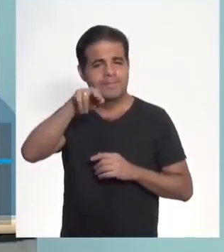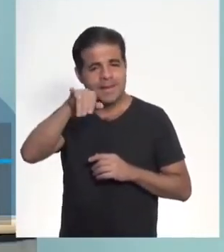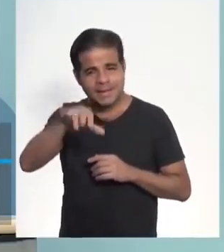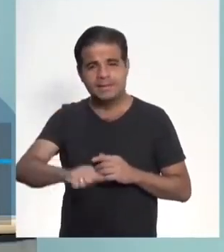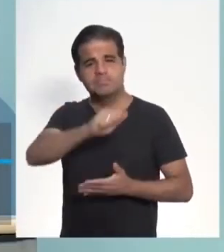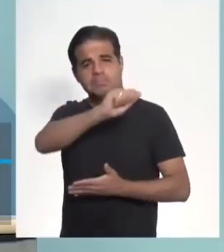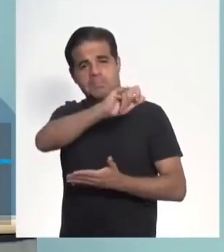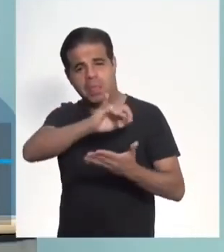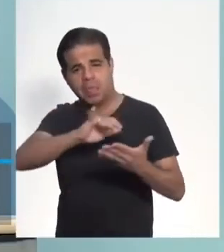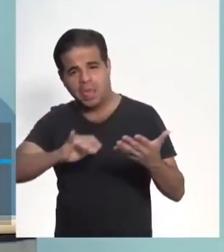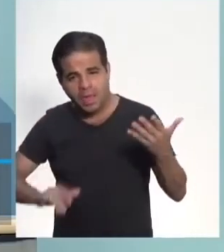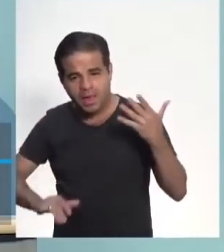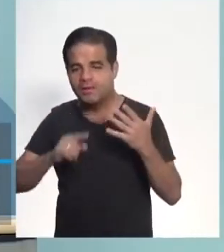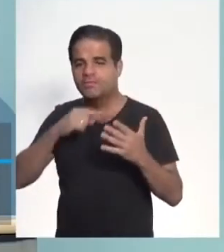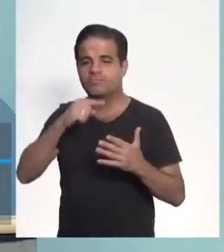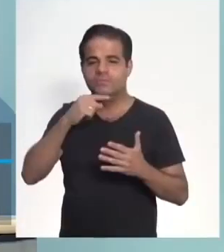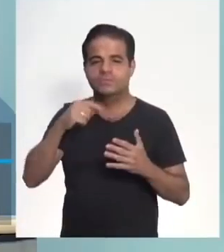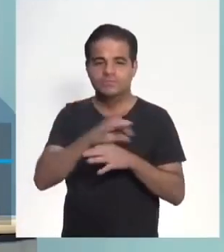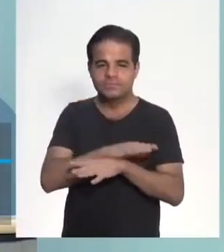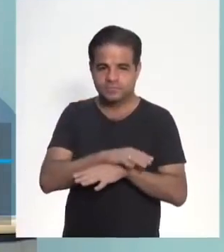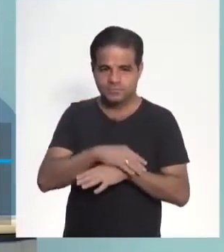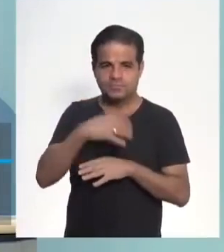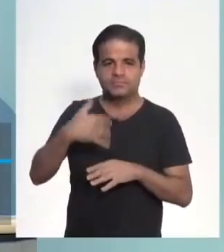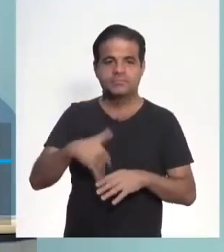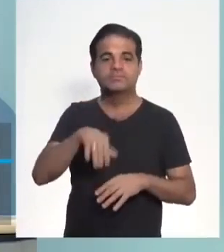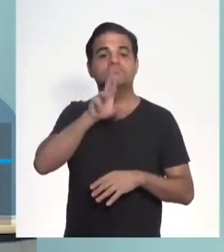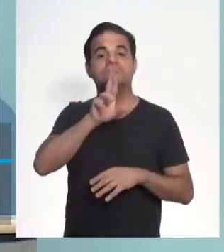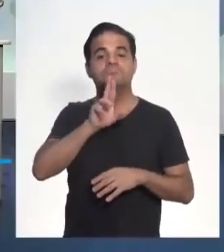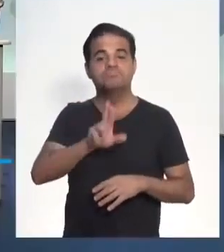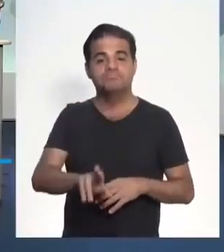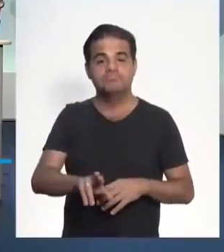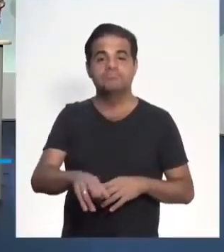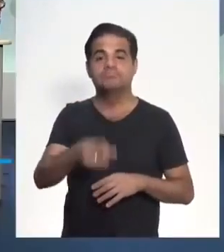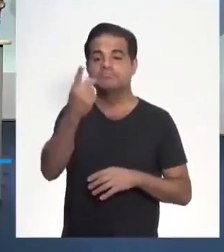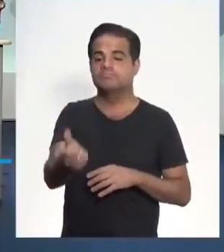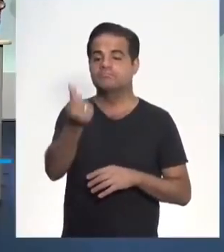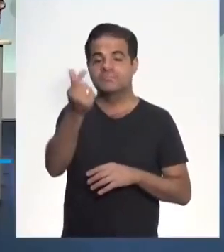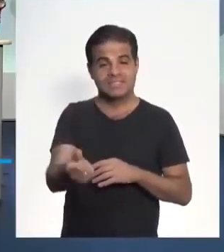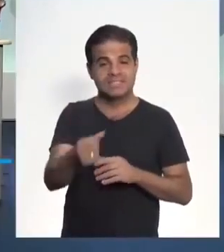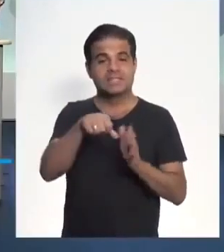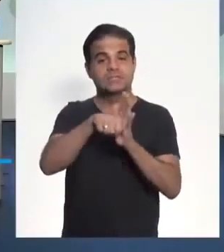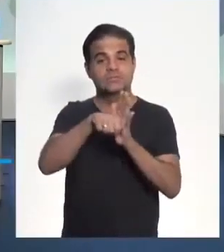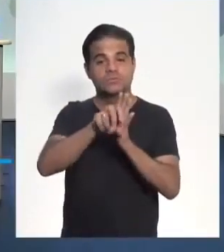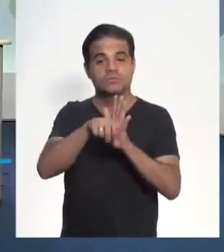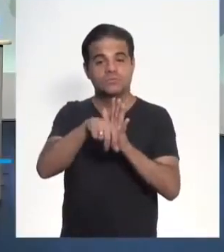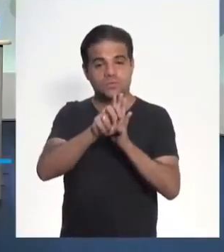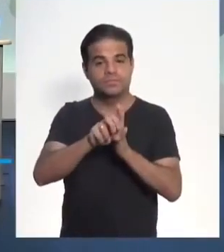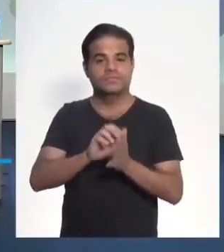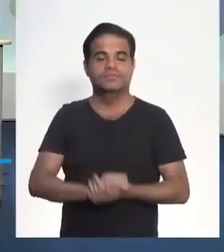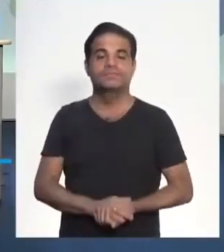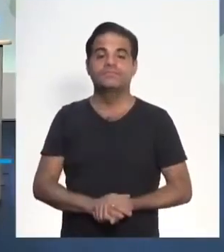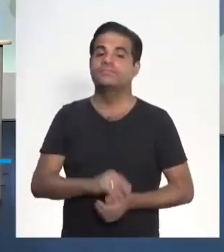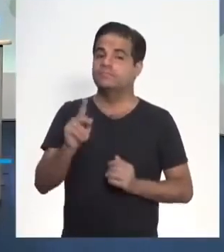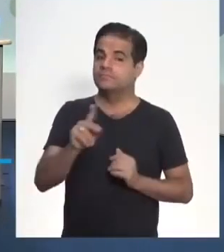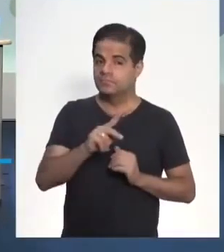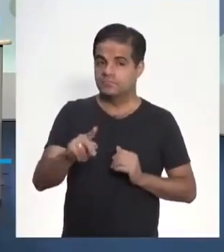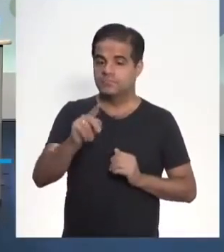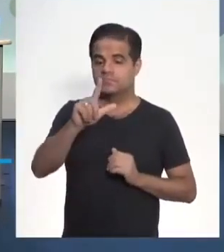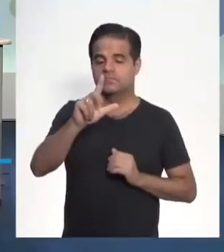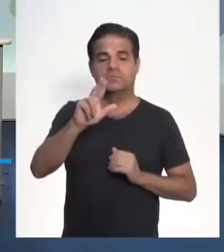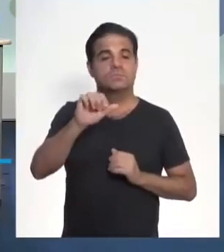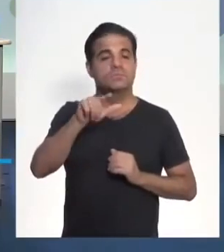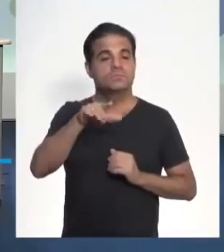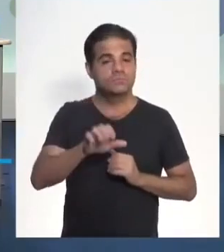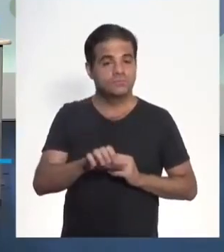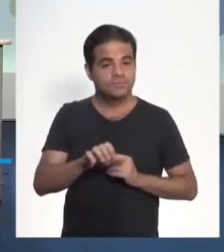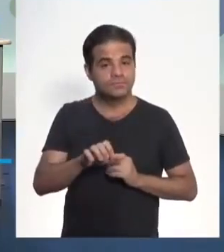acabar a aula e não vou terminar. E tem mais resposta? Sim. 16 gols. É isso. Opa, legal. Professora Lucilene, a gente já falou do matemática